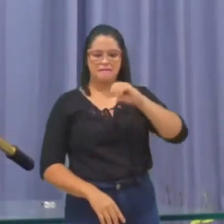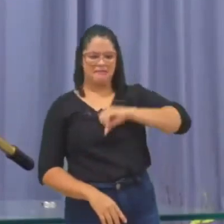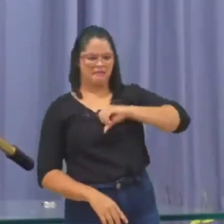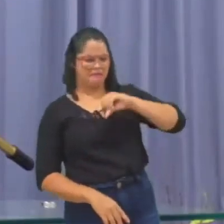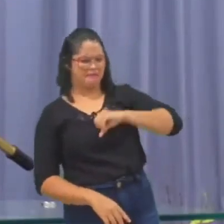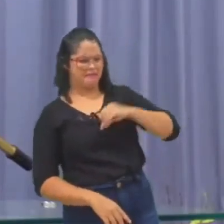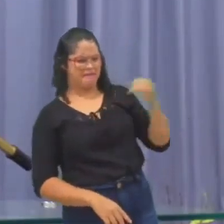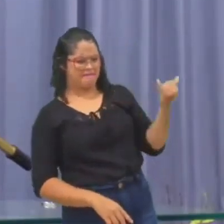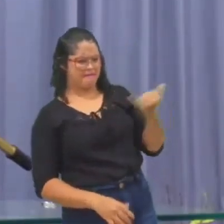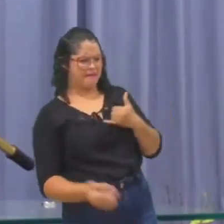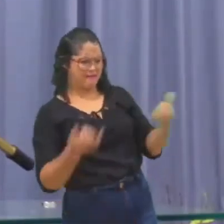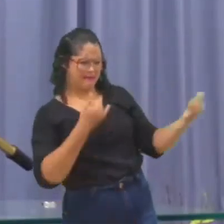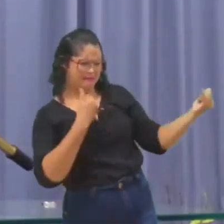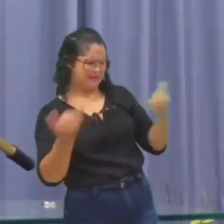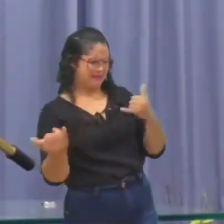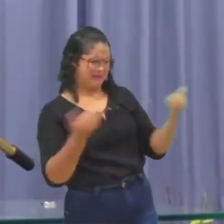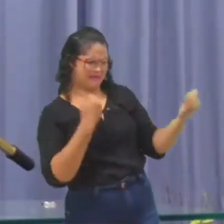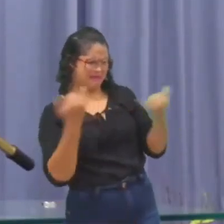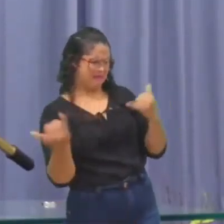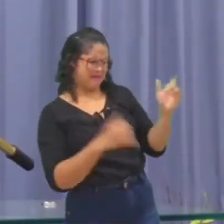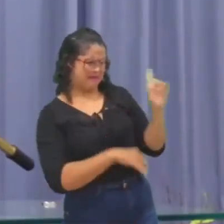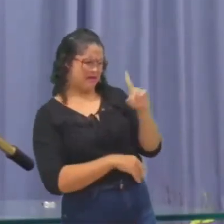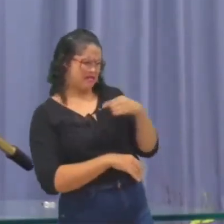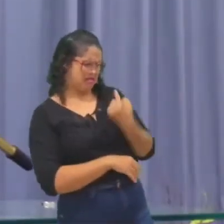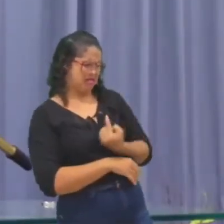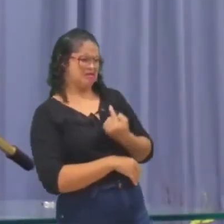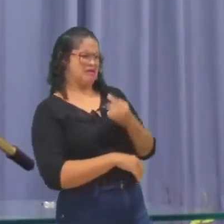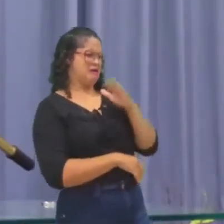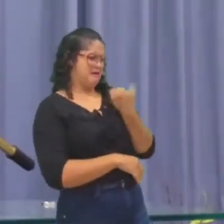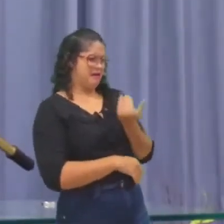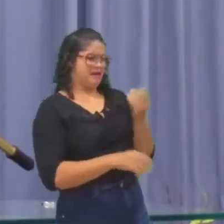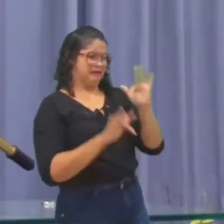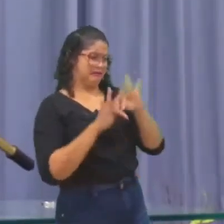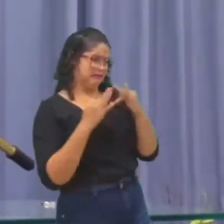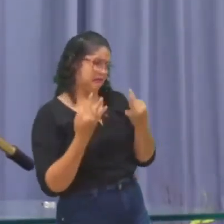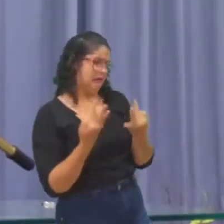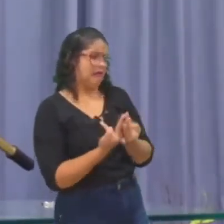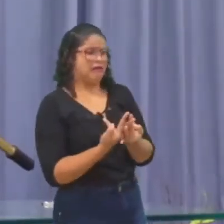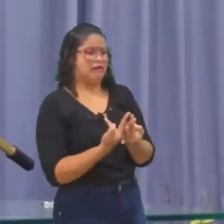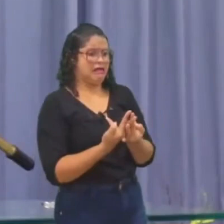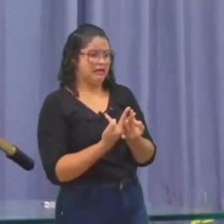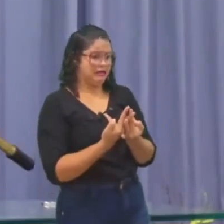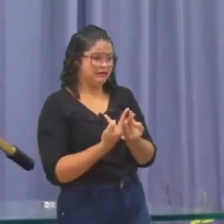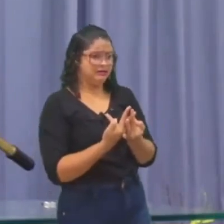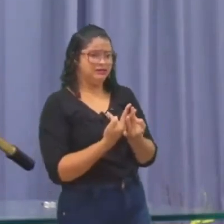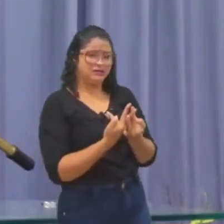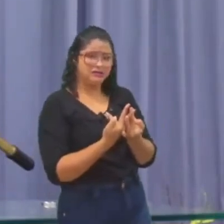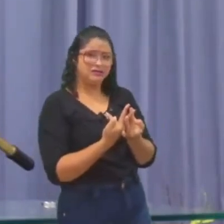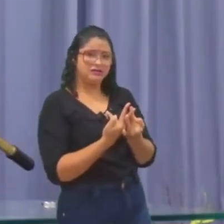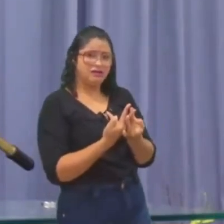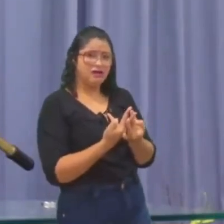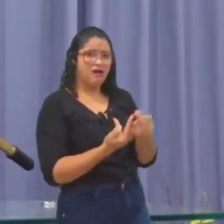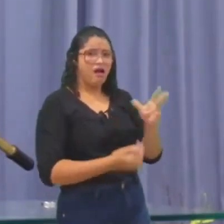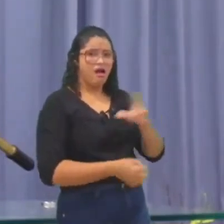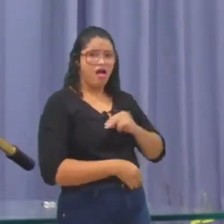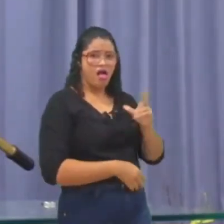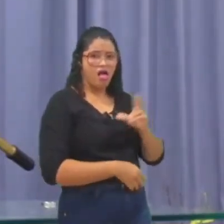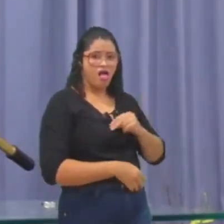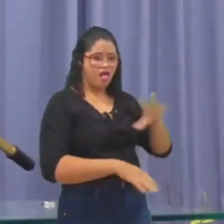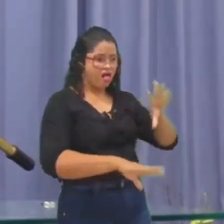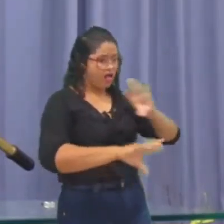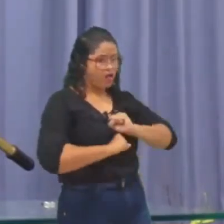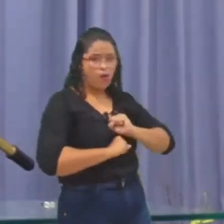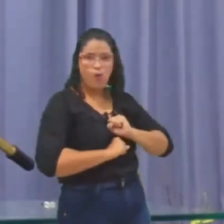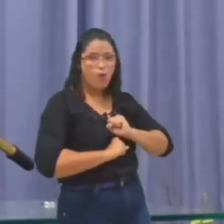negativas, que todos vamos morrer, que a nossa família vai ser assolada, não receba estas palavras em nome